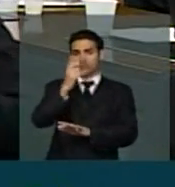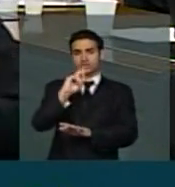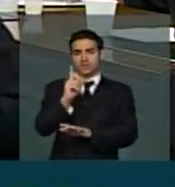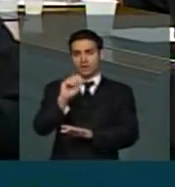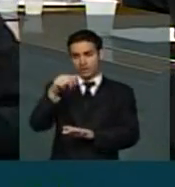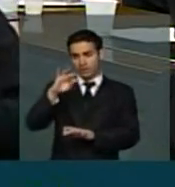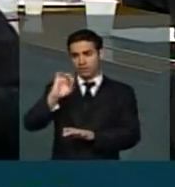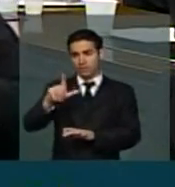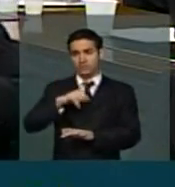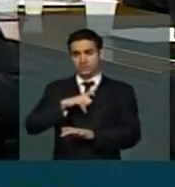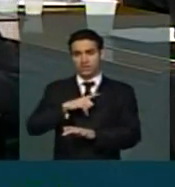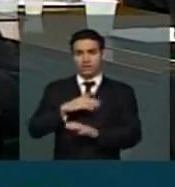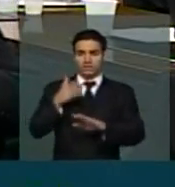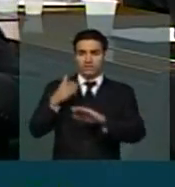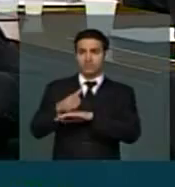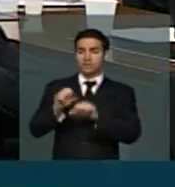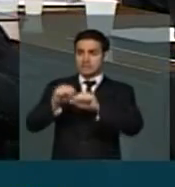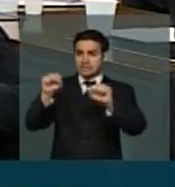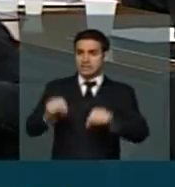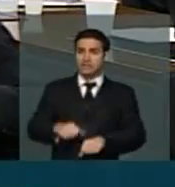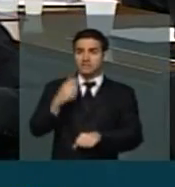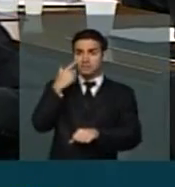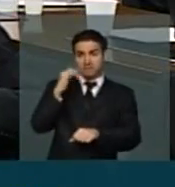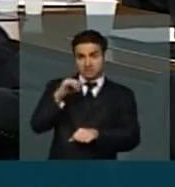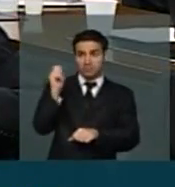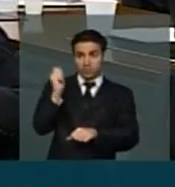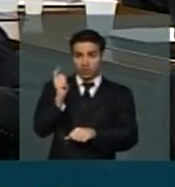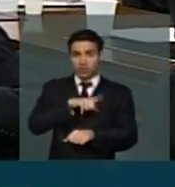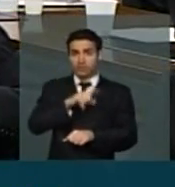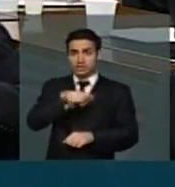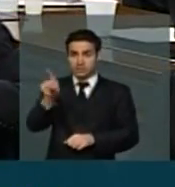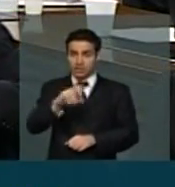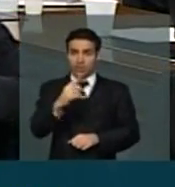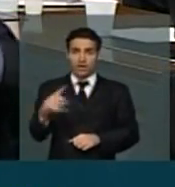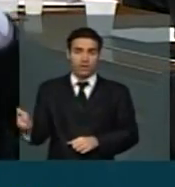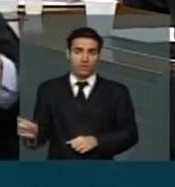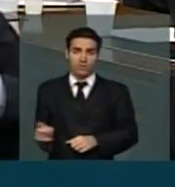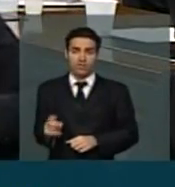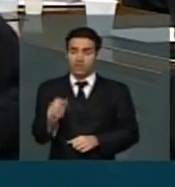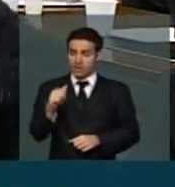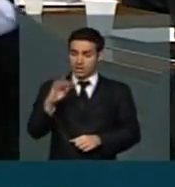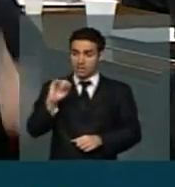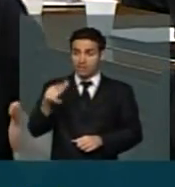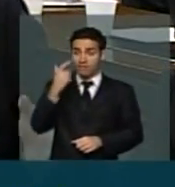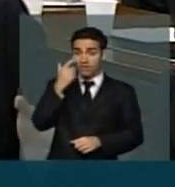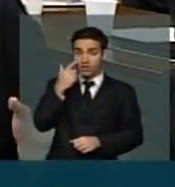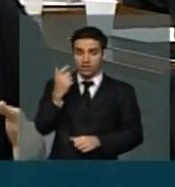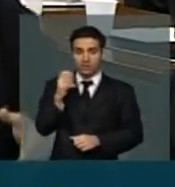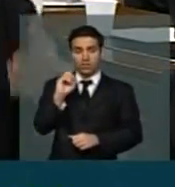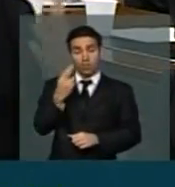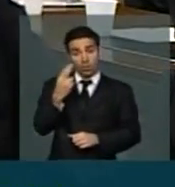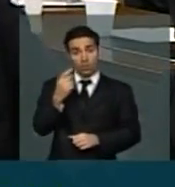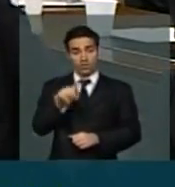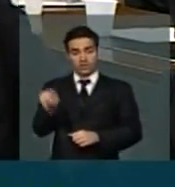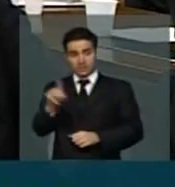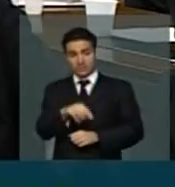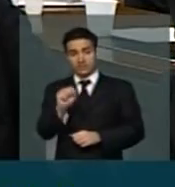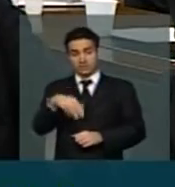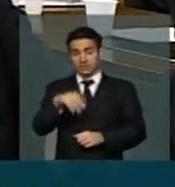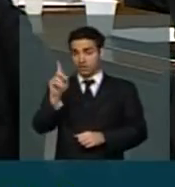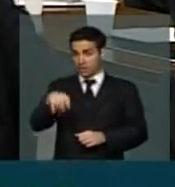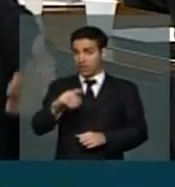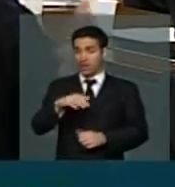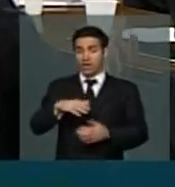acesso, sim, ao sistema para ver se está programado para derrubar a linha. A Anatel pode ir lá e ver. Então, ou está derrubando e isso é